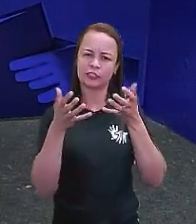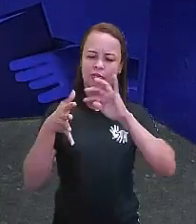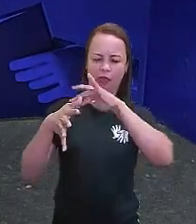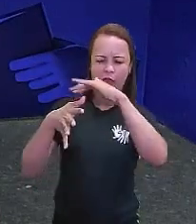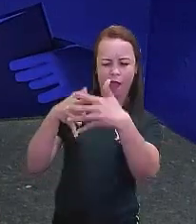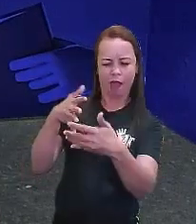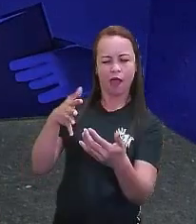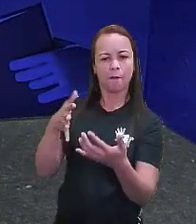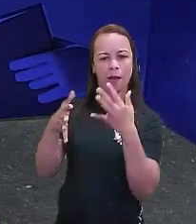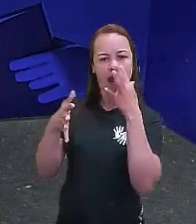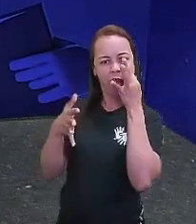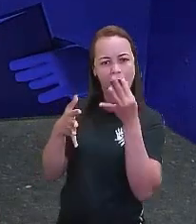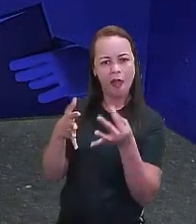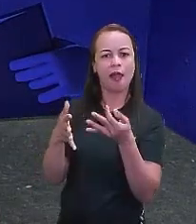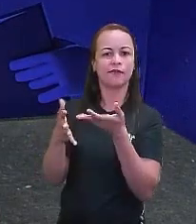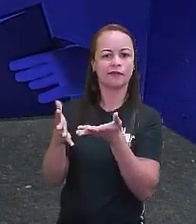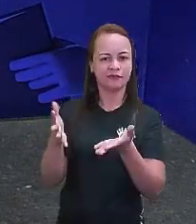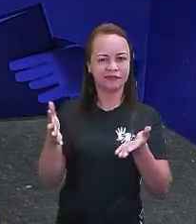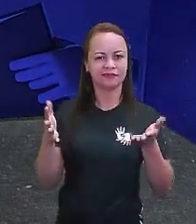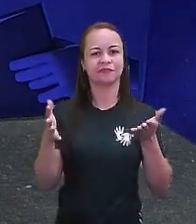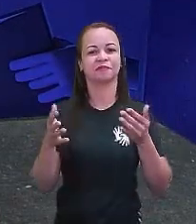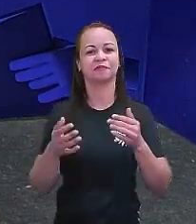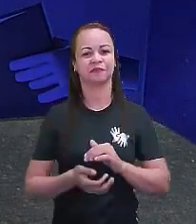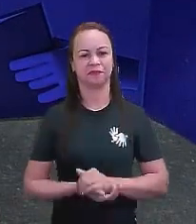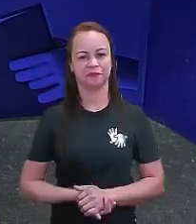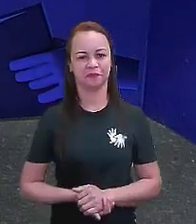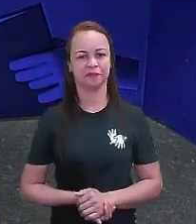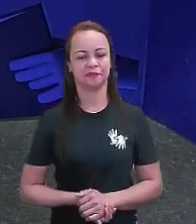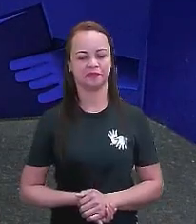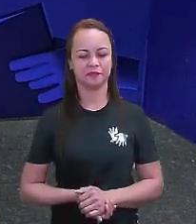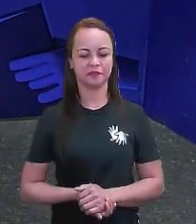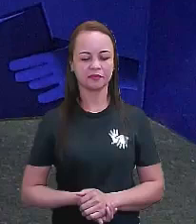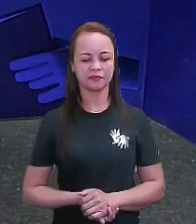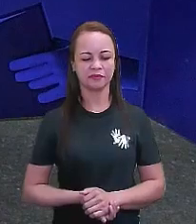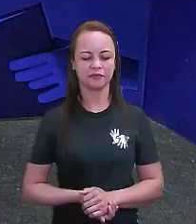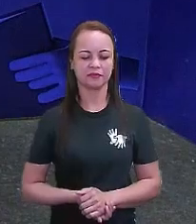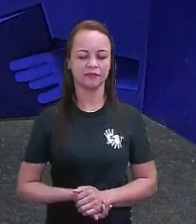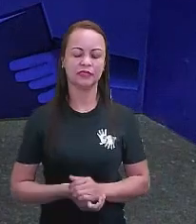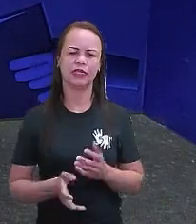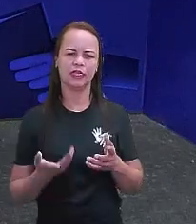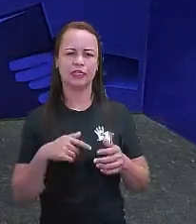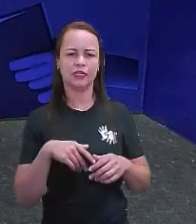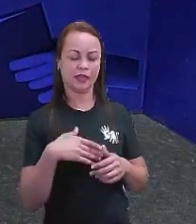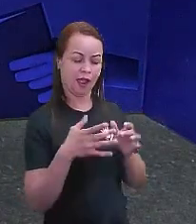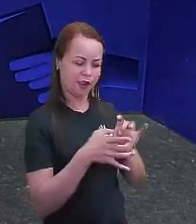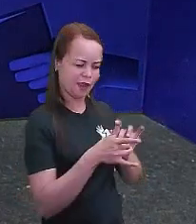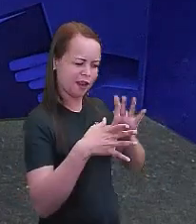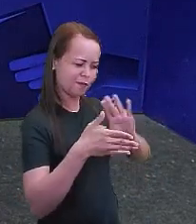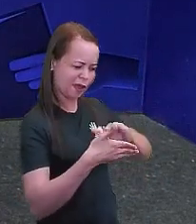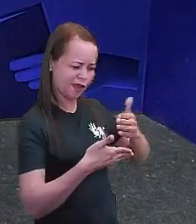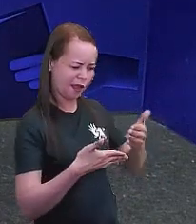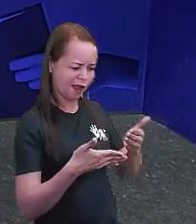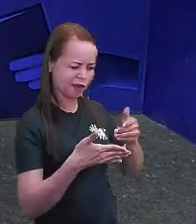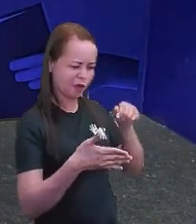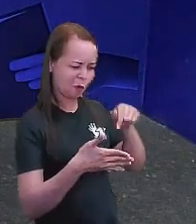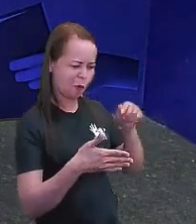quiser ouvir, é só prestar atenção. E aí, baú, libera a história. Vamos ver o que